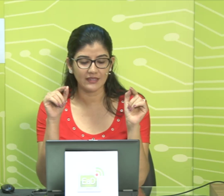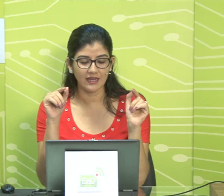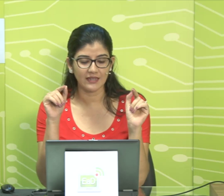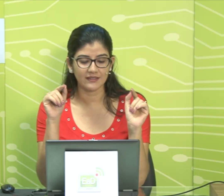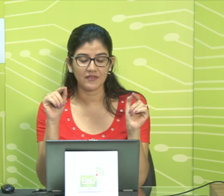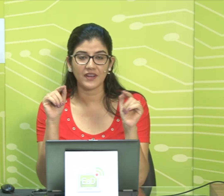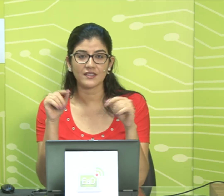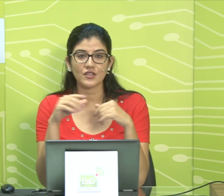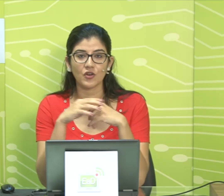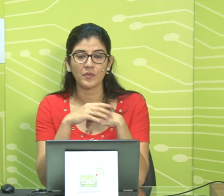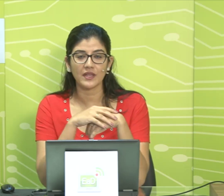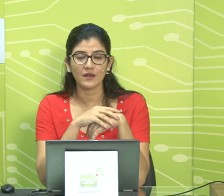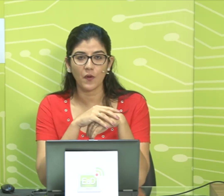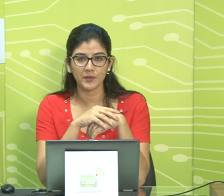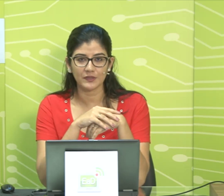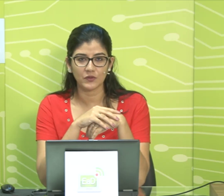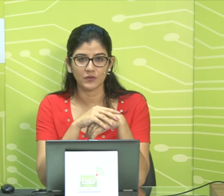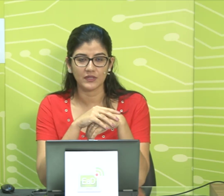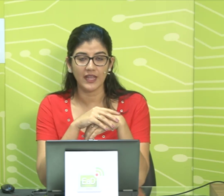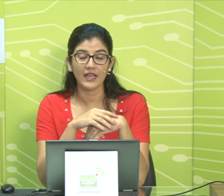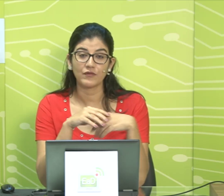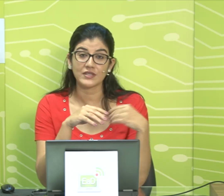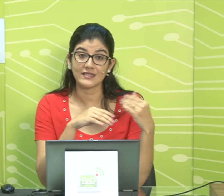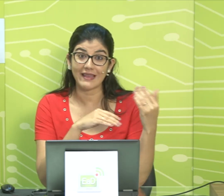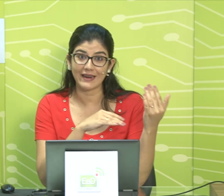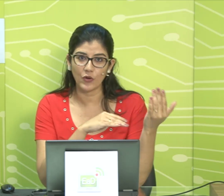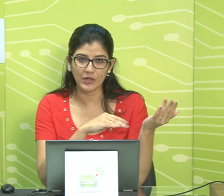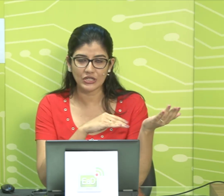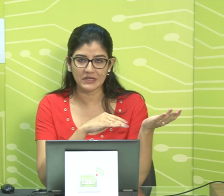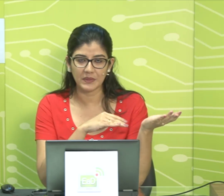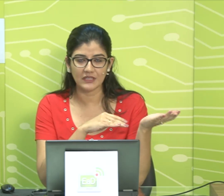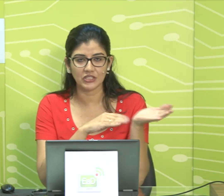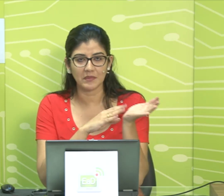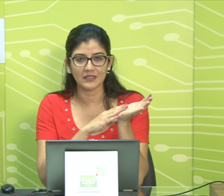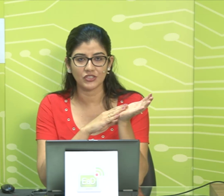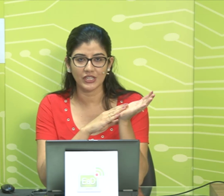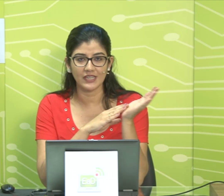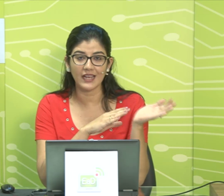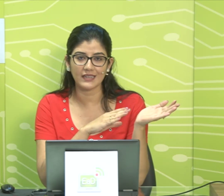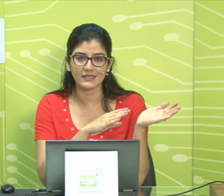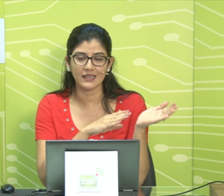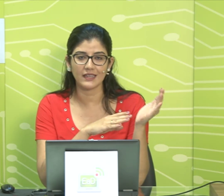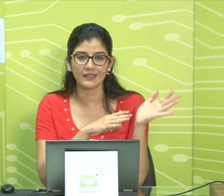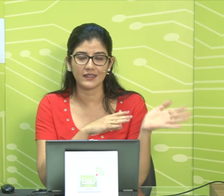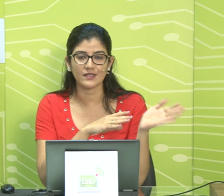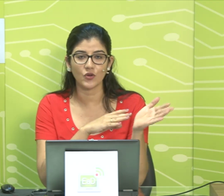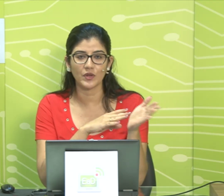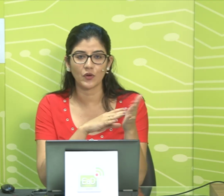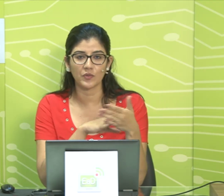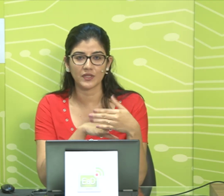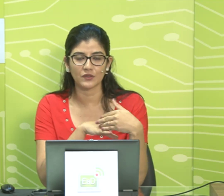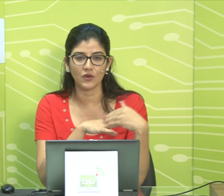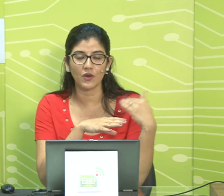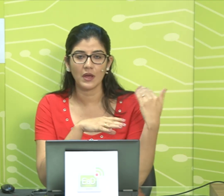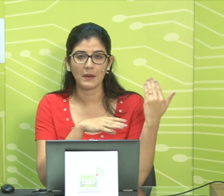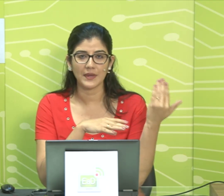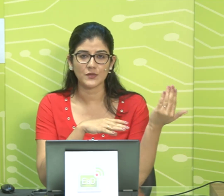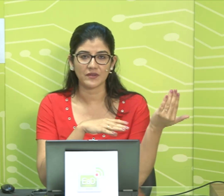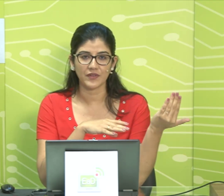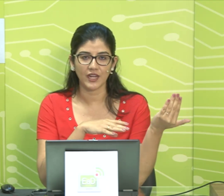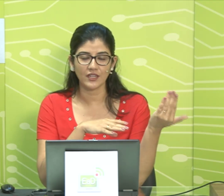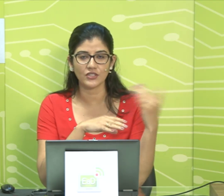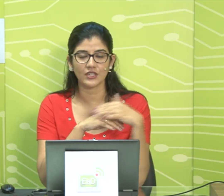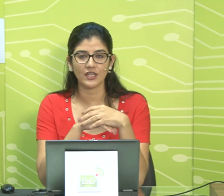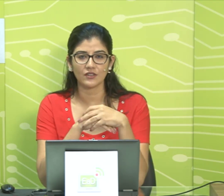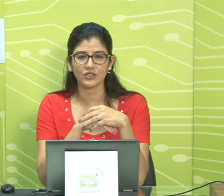assim, a interface homem-computador, né? Vocês terão uma disciplina chamada de IHC, que é Interação Humano-Computador, mais